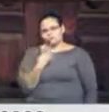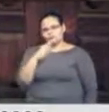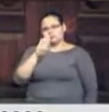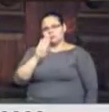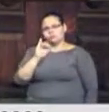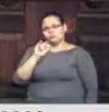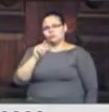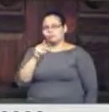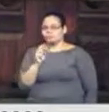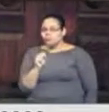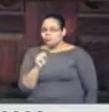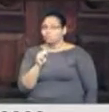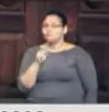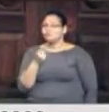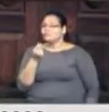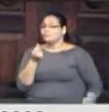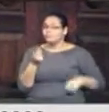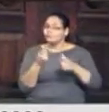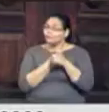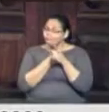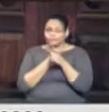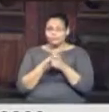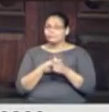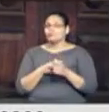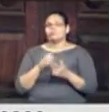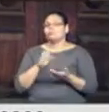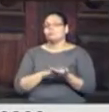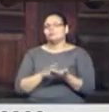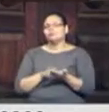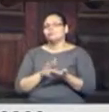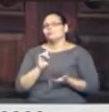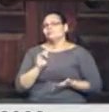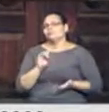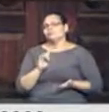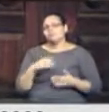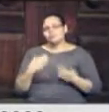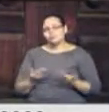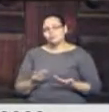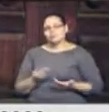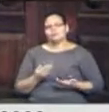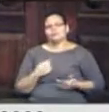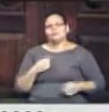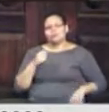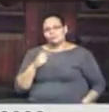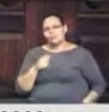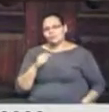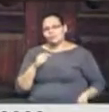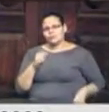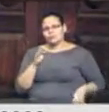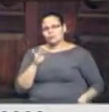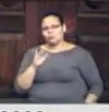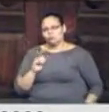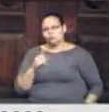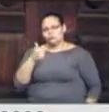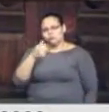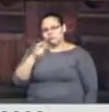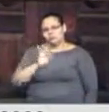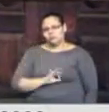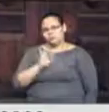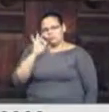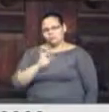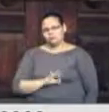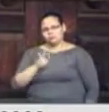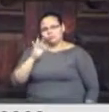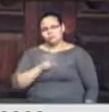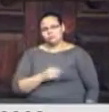ativa que não é cobrada. Nós temos que melhorar, estou concluindo, senhor presidente, aquele fundo que a gente votou de 10%,